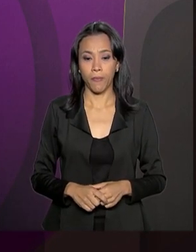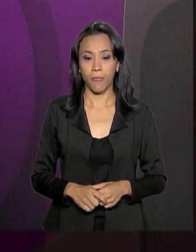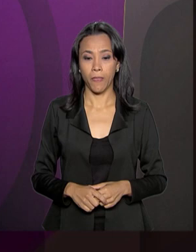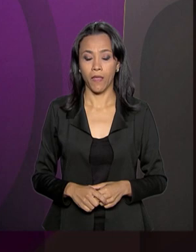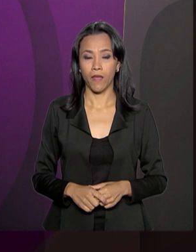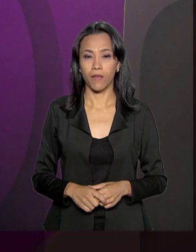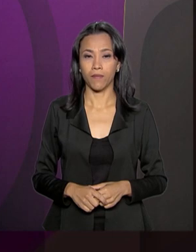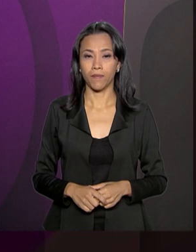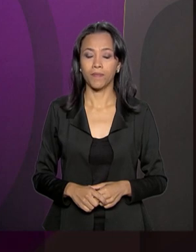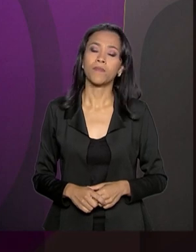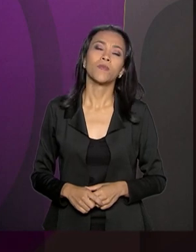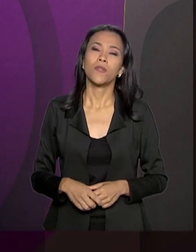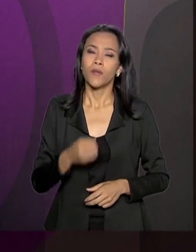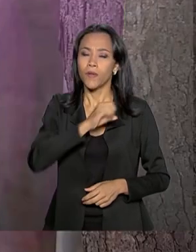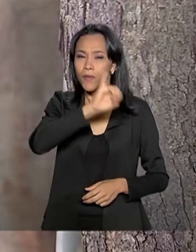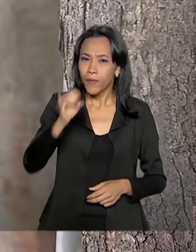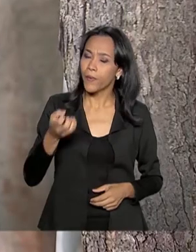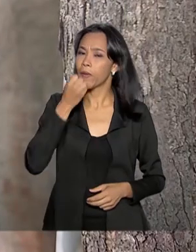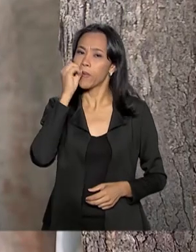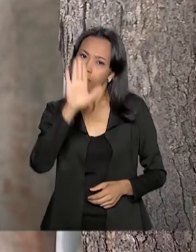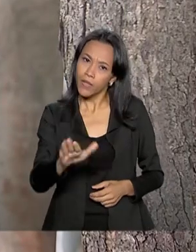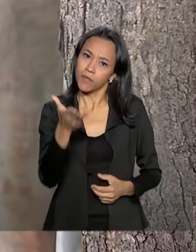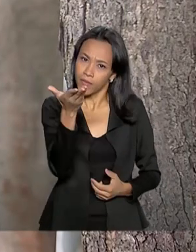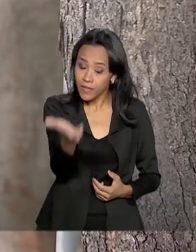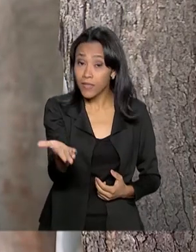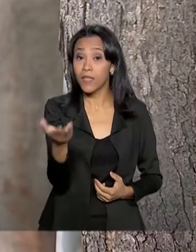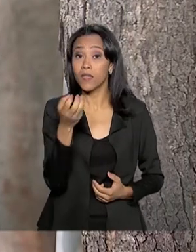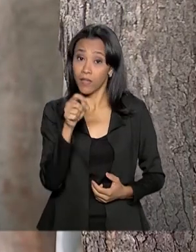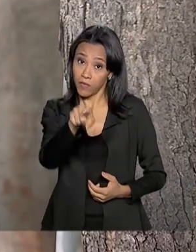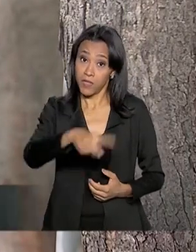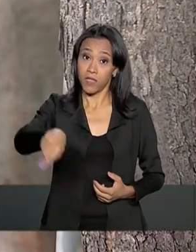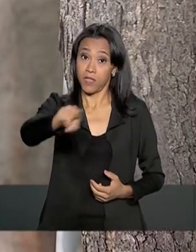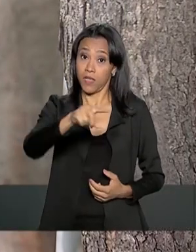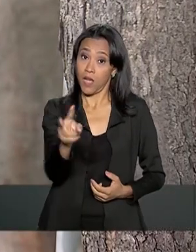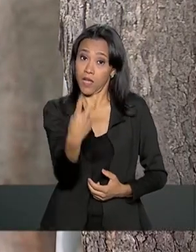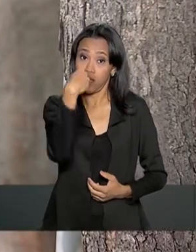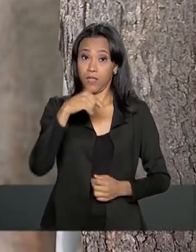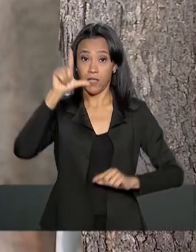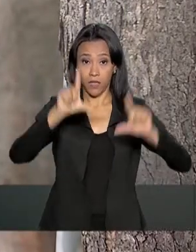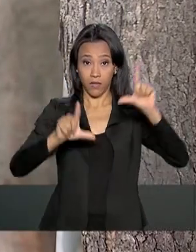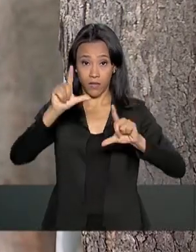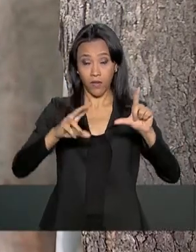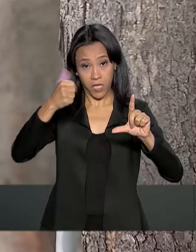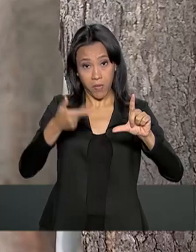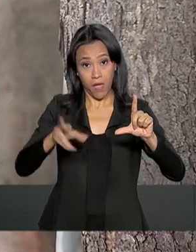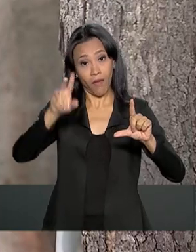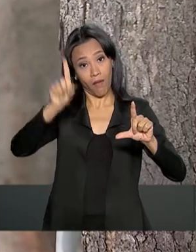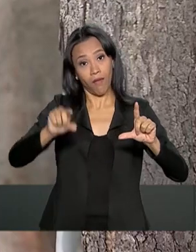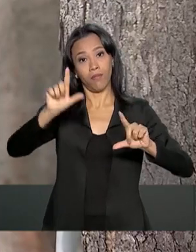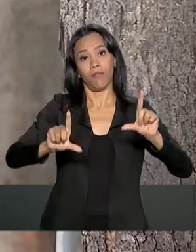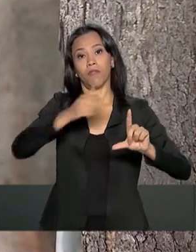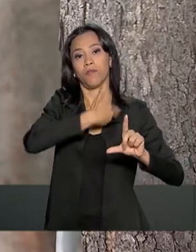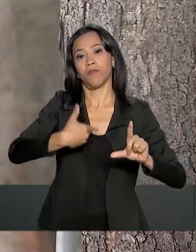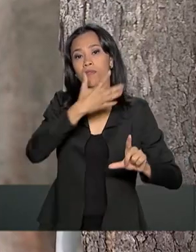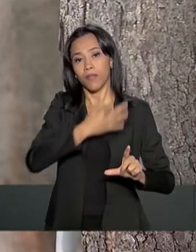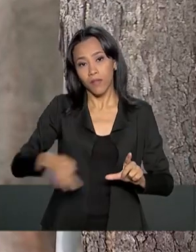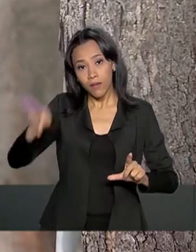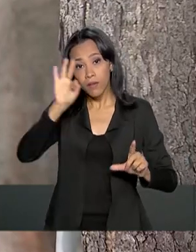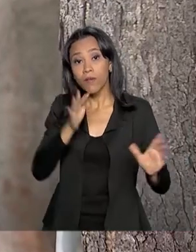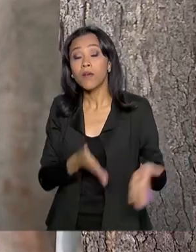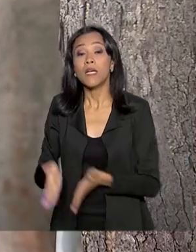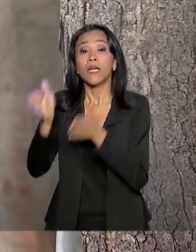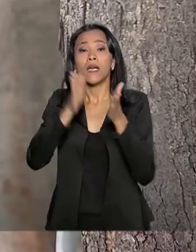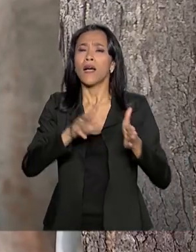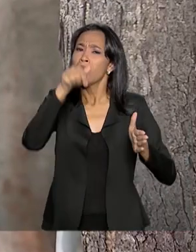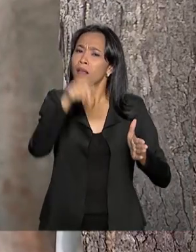olá ricardo boa tarde pra você boa tarde pra você que acompanha a nbr a tv do governo federal aqui em brasília o